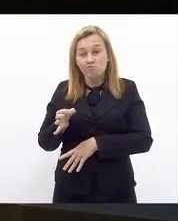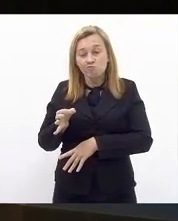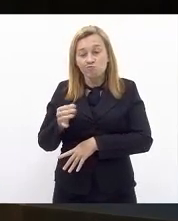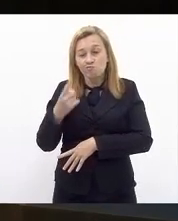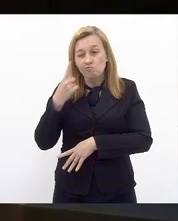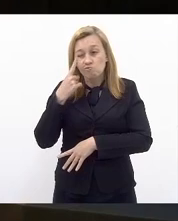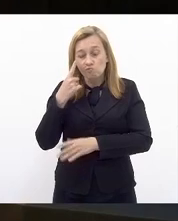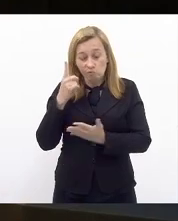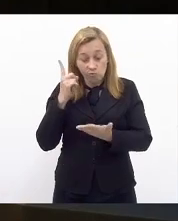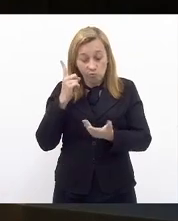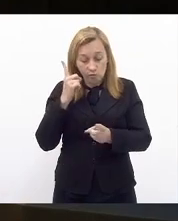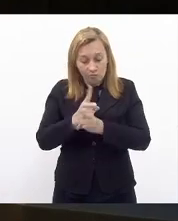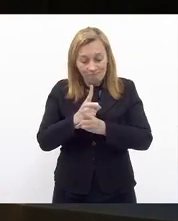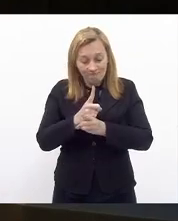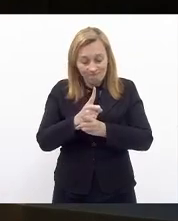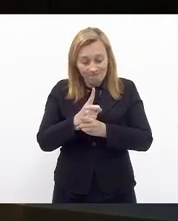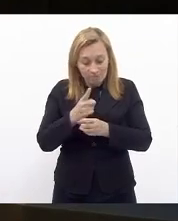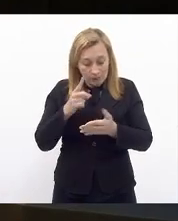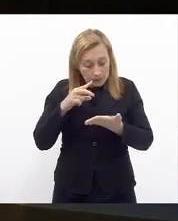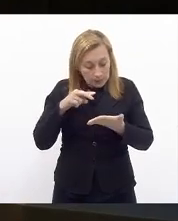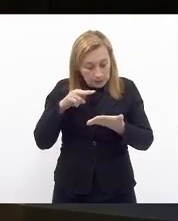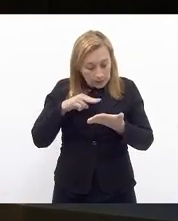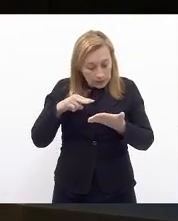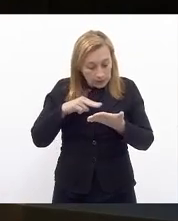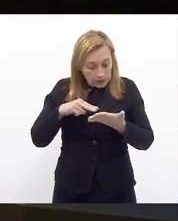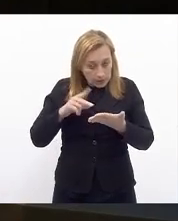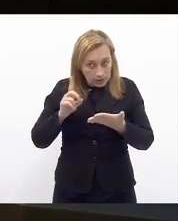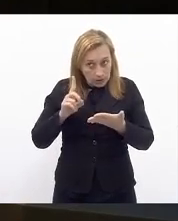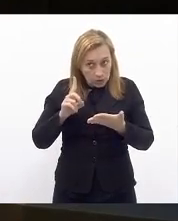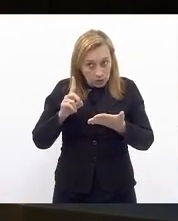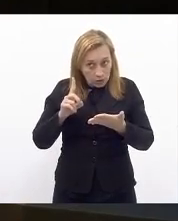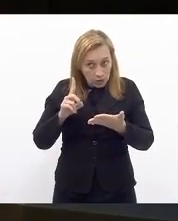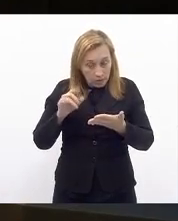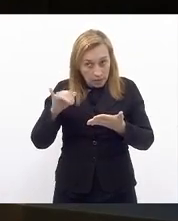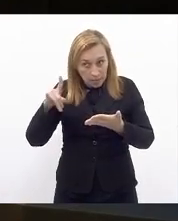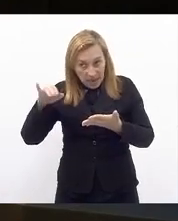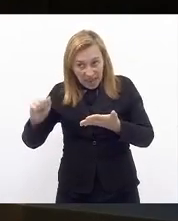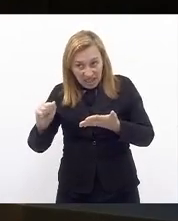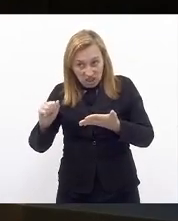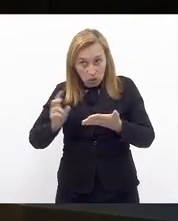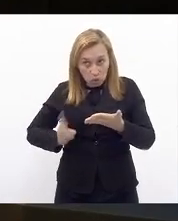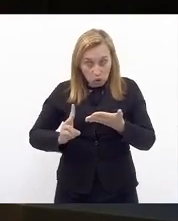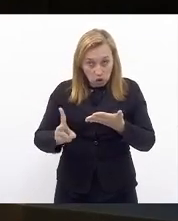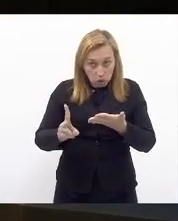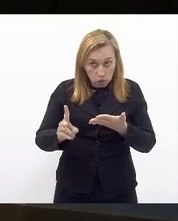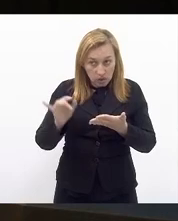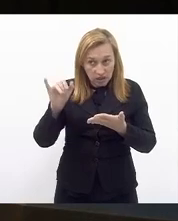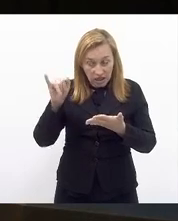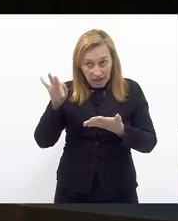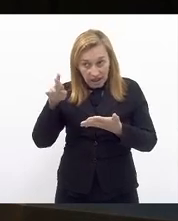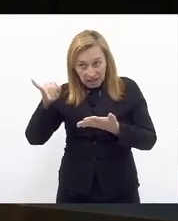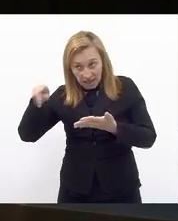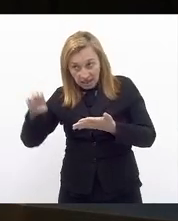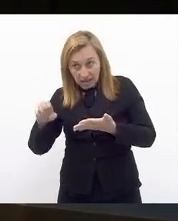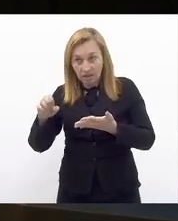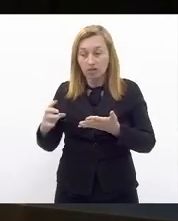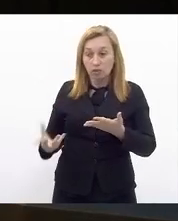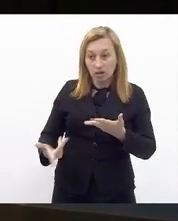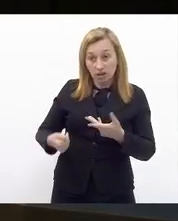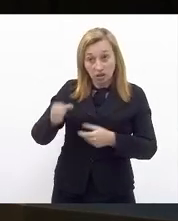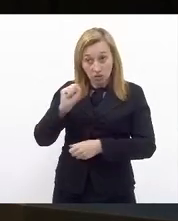choro achar aqui e ele não vai para média ele continua tendo a integralidade qualidade